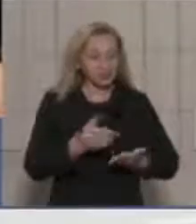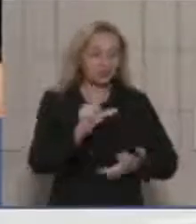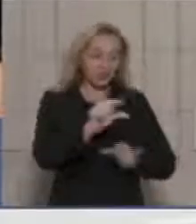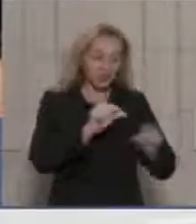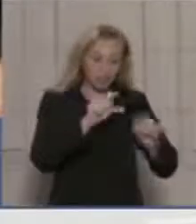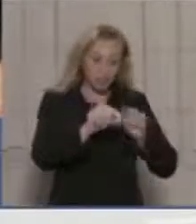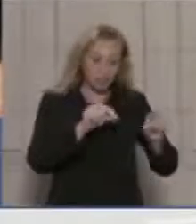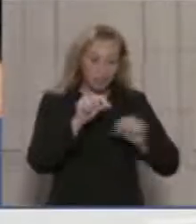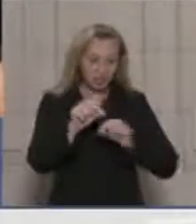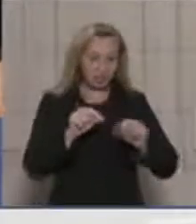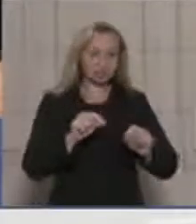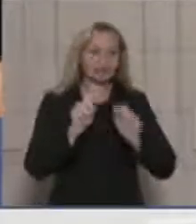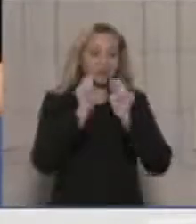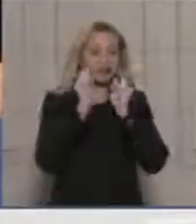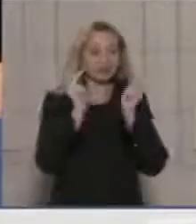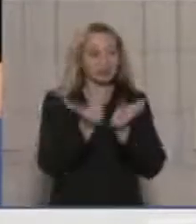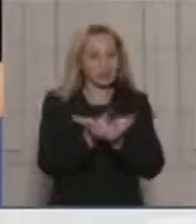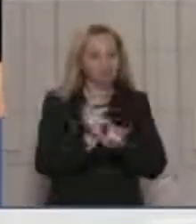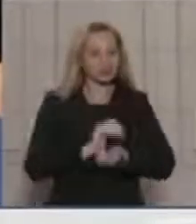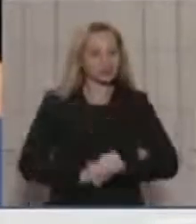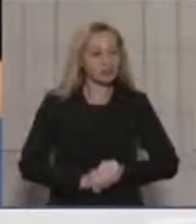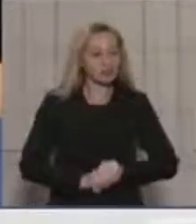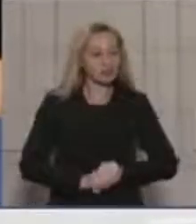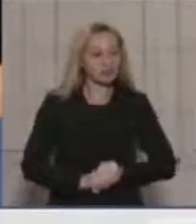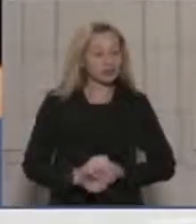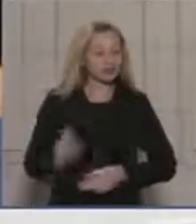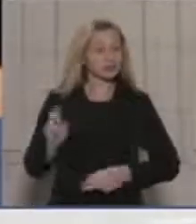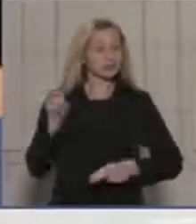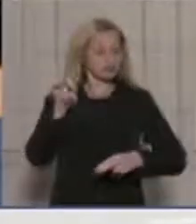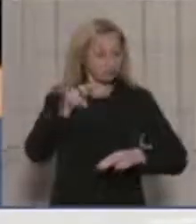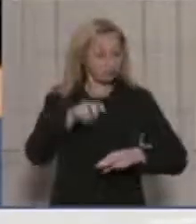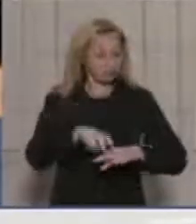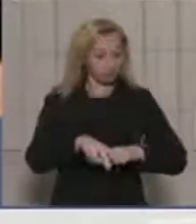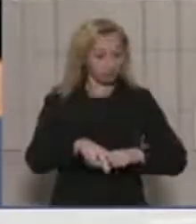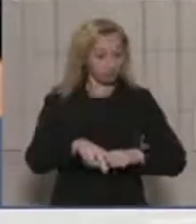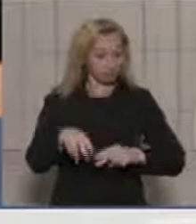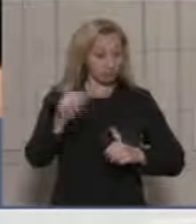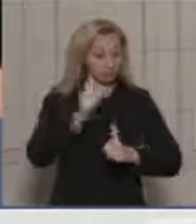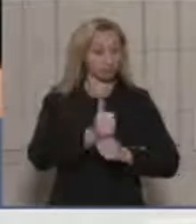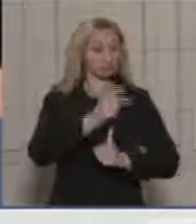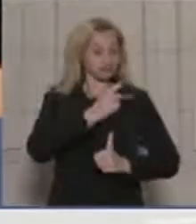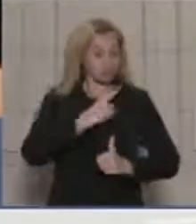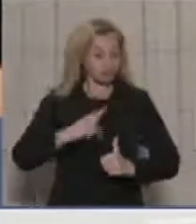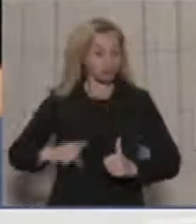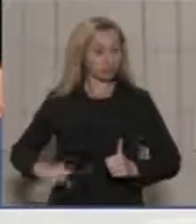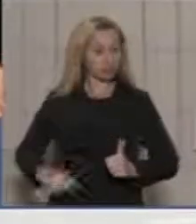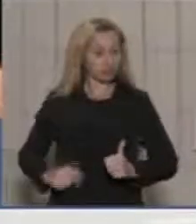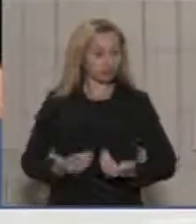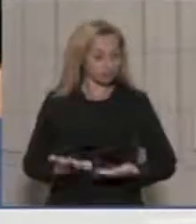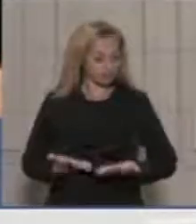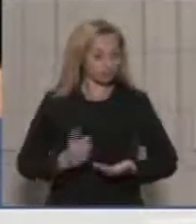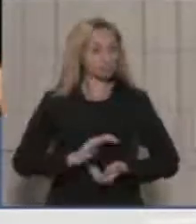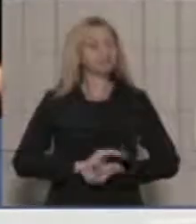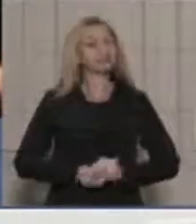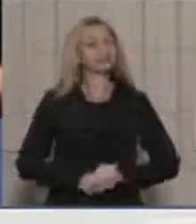pelo plenário e ocupe esse cargo de direito e de fato.